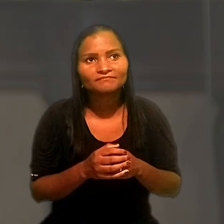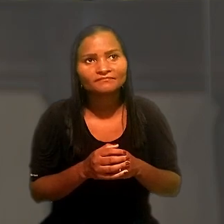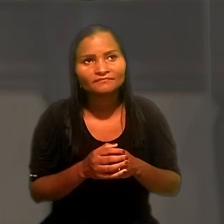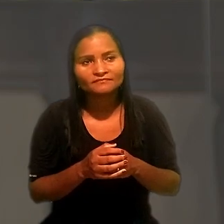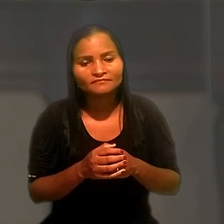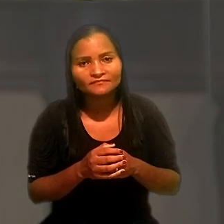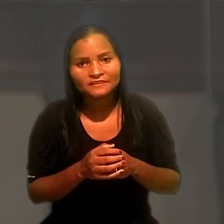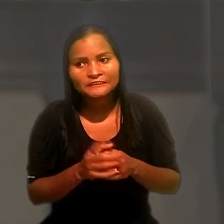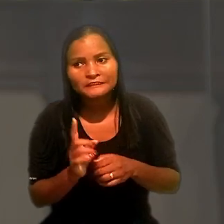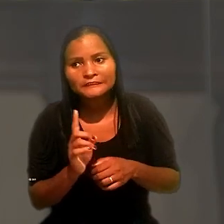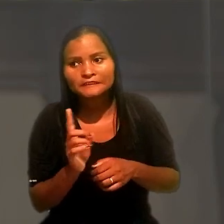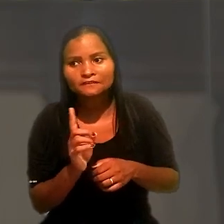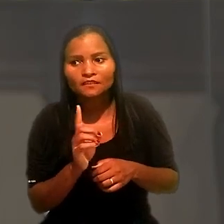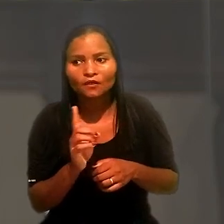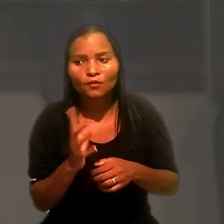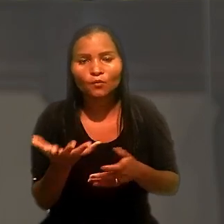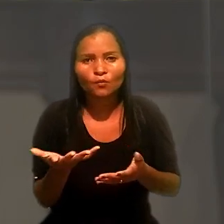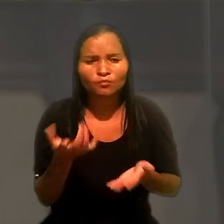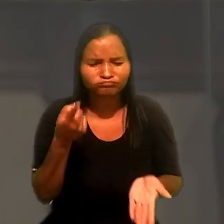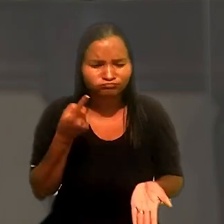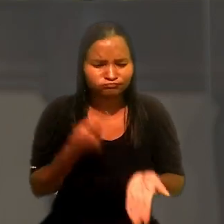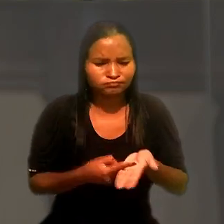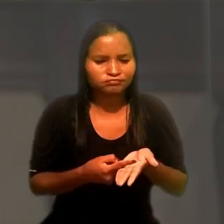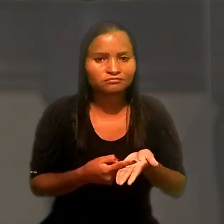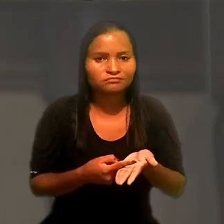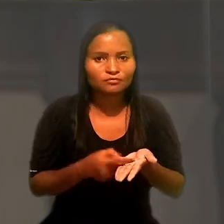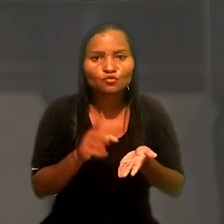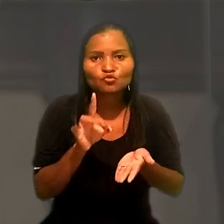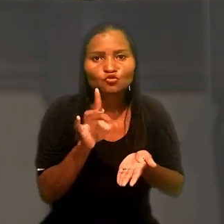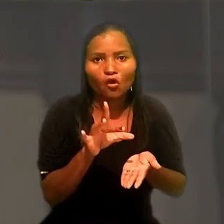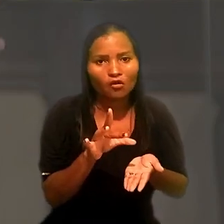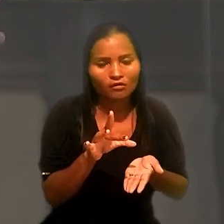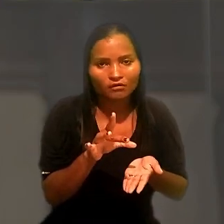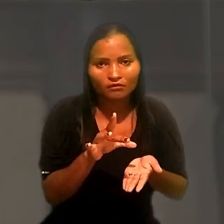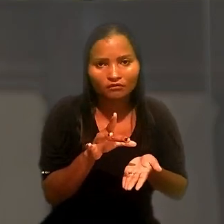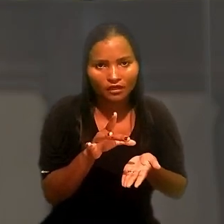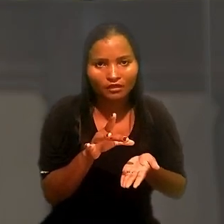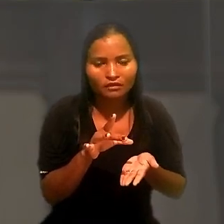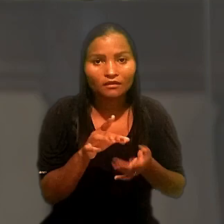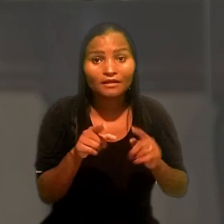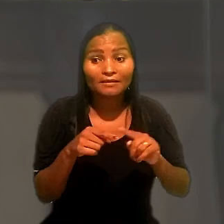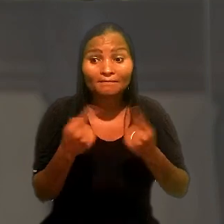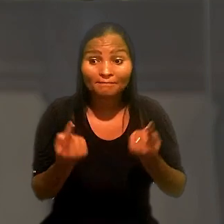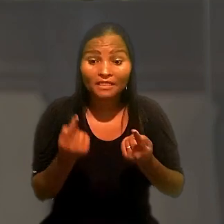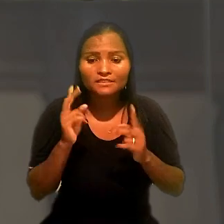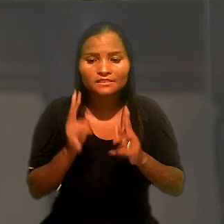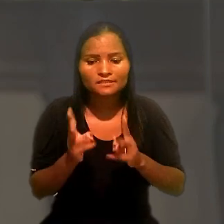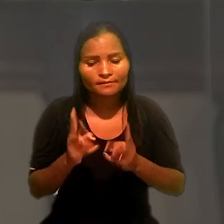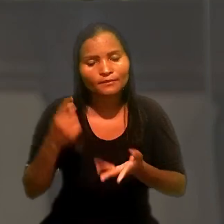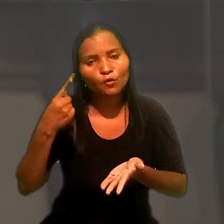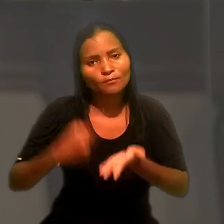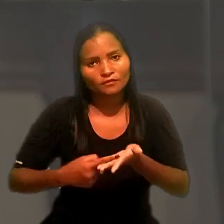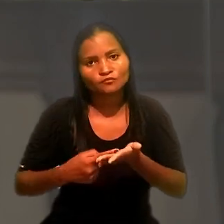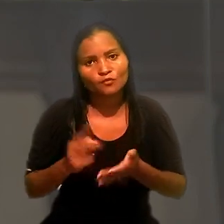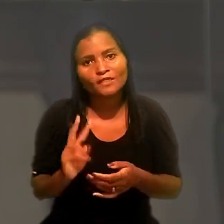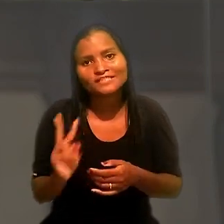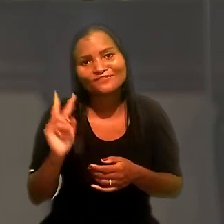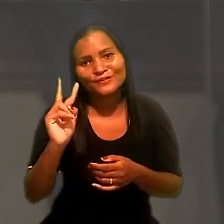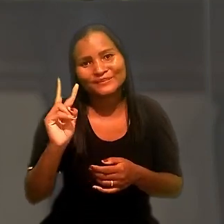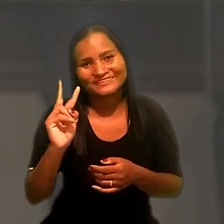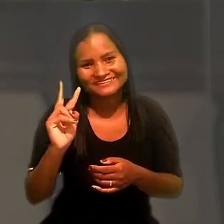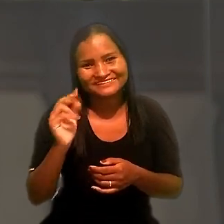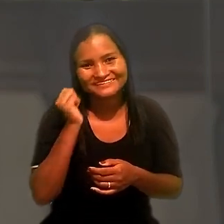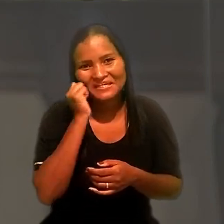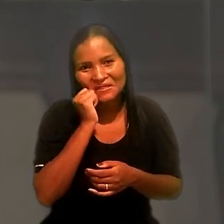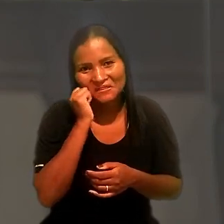não como absolutamente comprometido só com isso, mas sempre comprometido com esses valores.